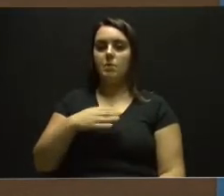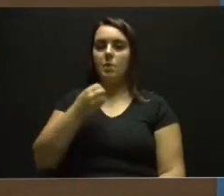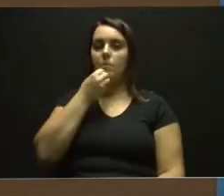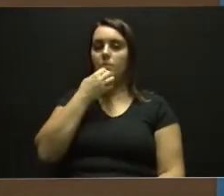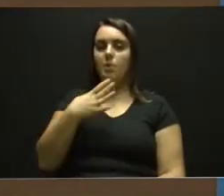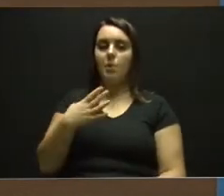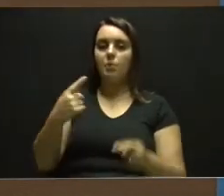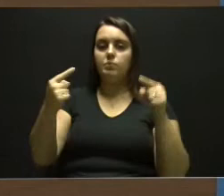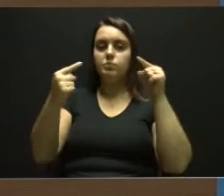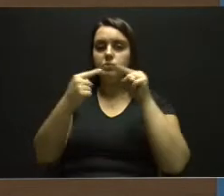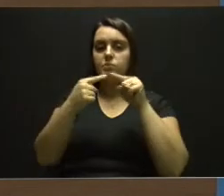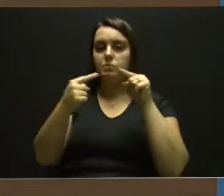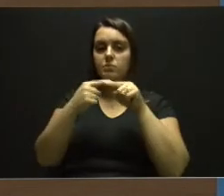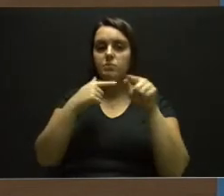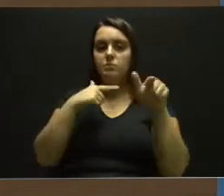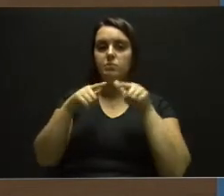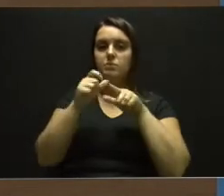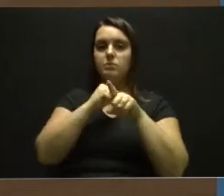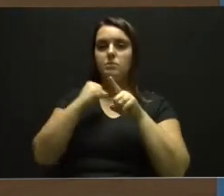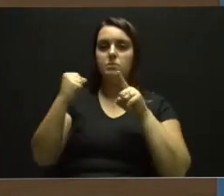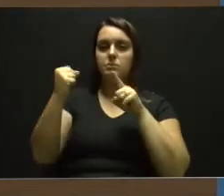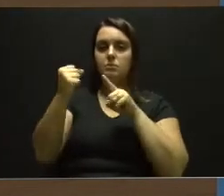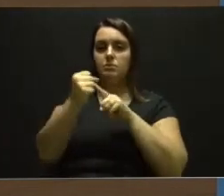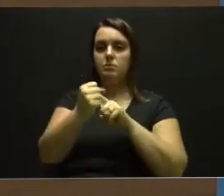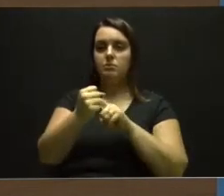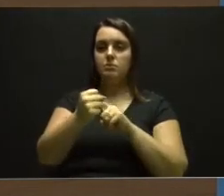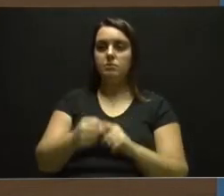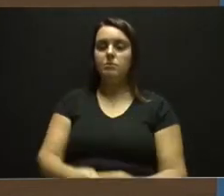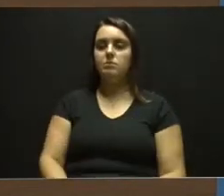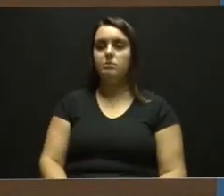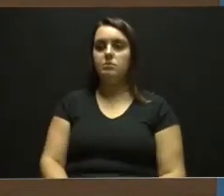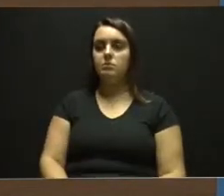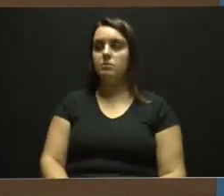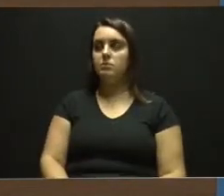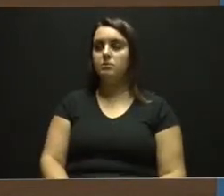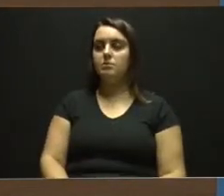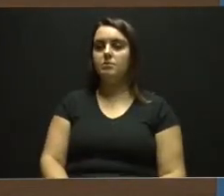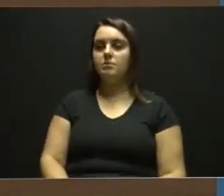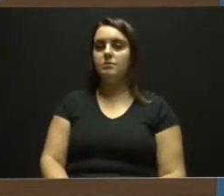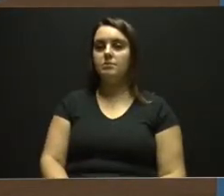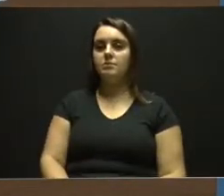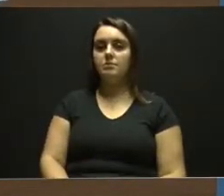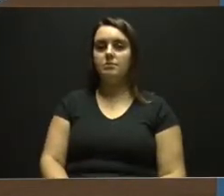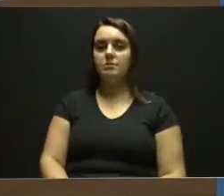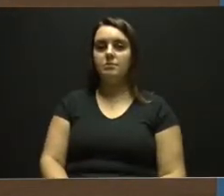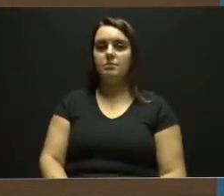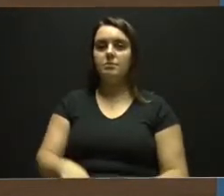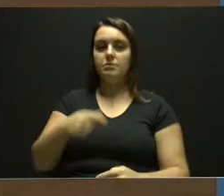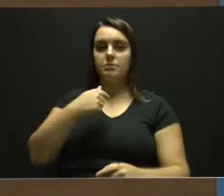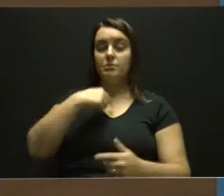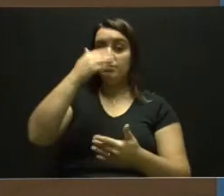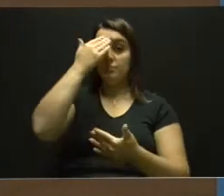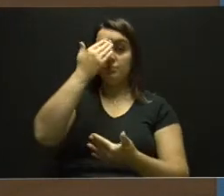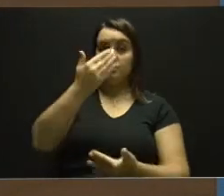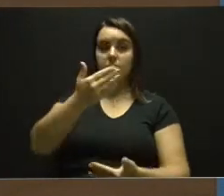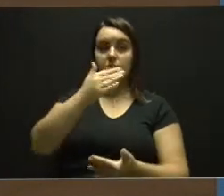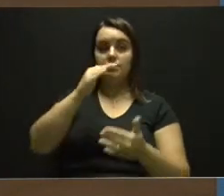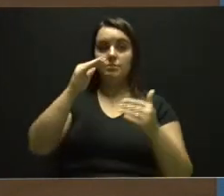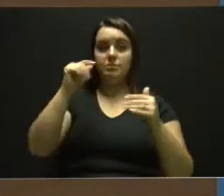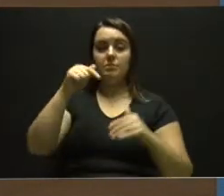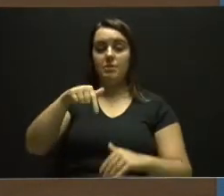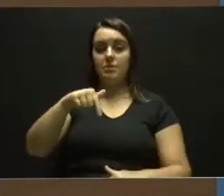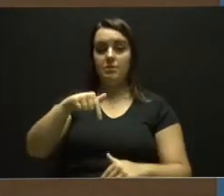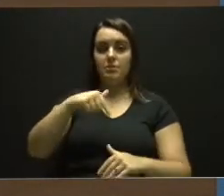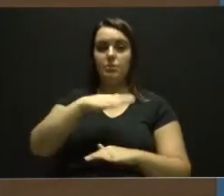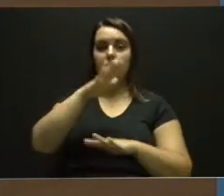quem diz que o nosso objetivo mas agradeço essa casa peço a deus que todos